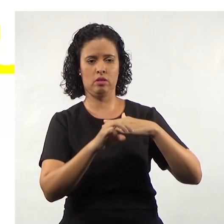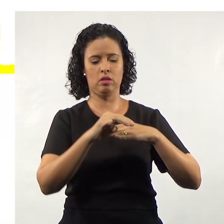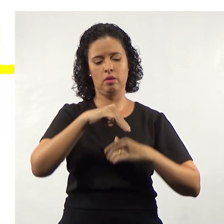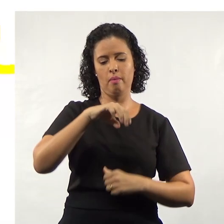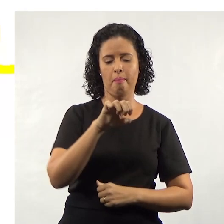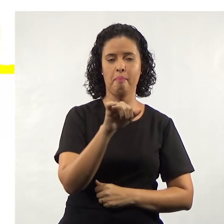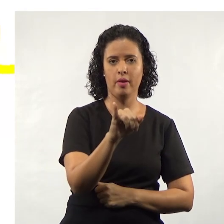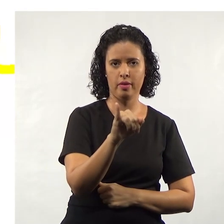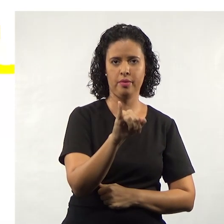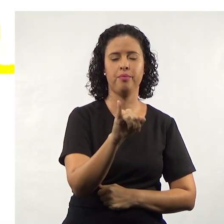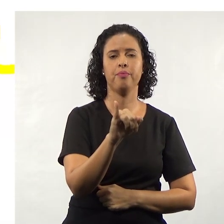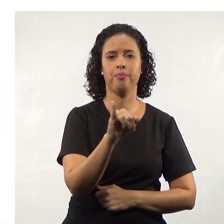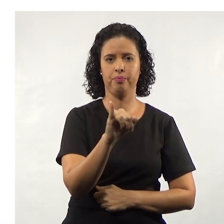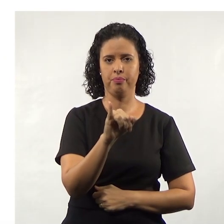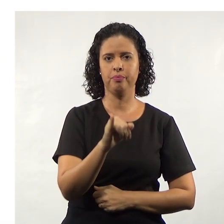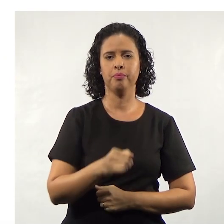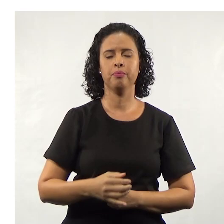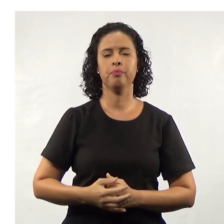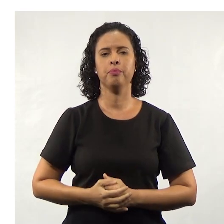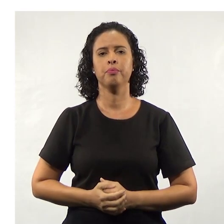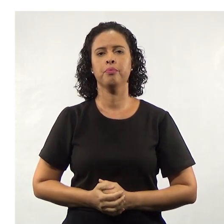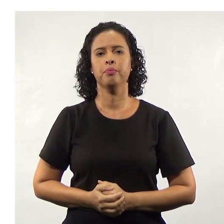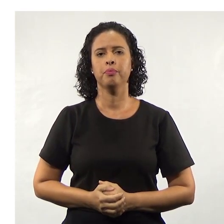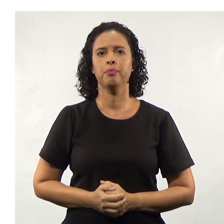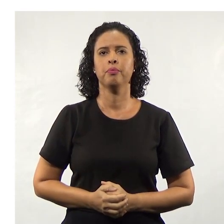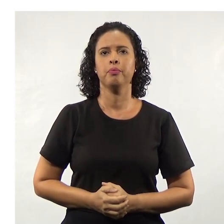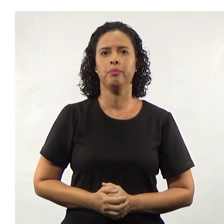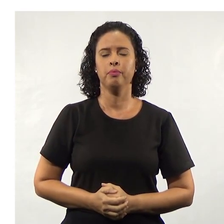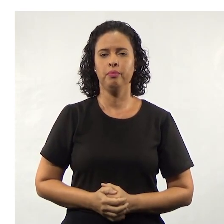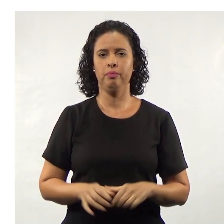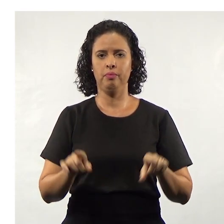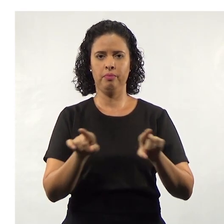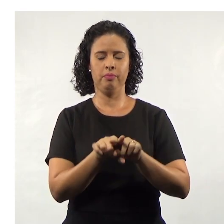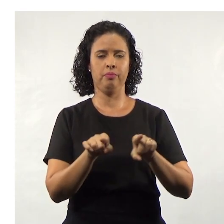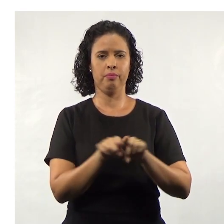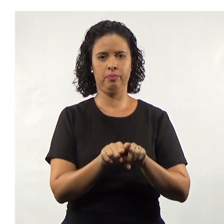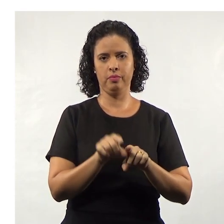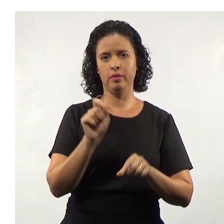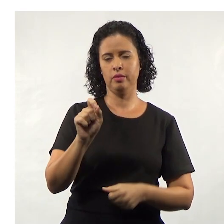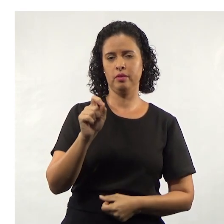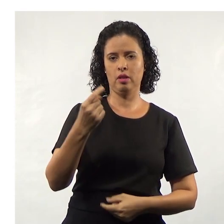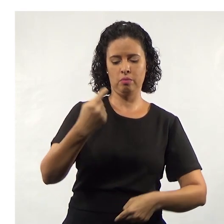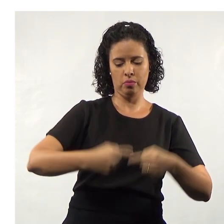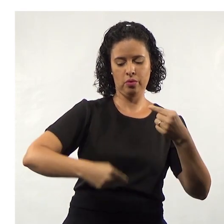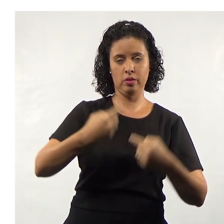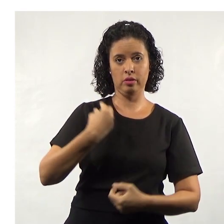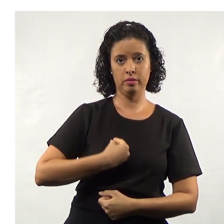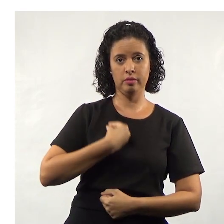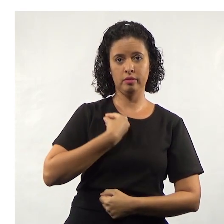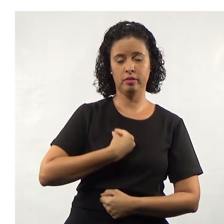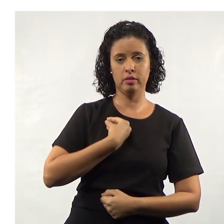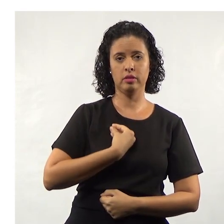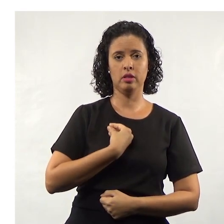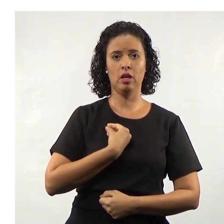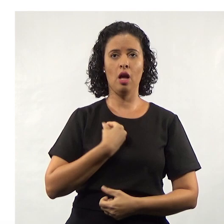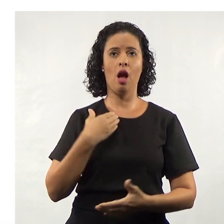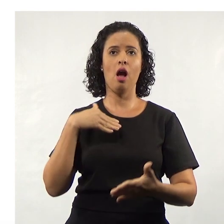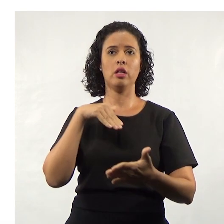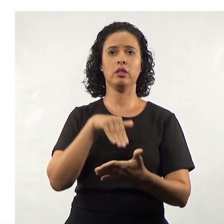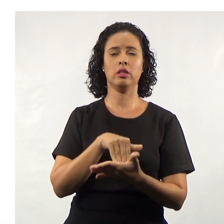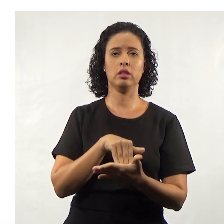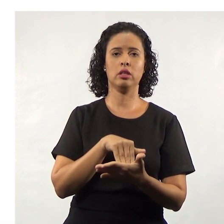das empresas de pequeno porte. Ainda, das políticas existentes, veja bem, até